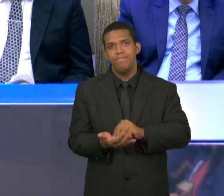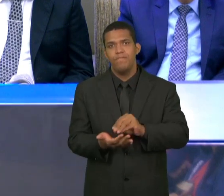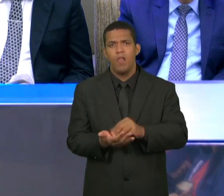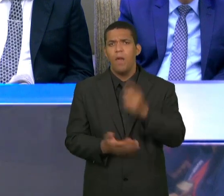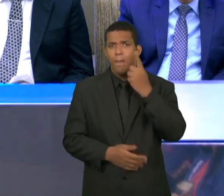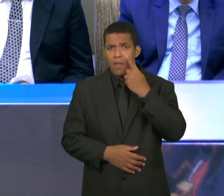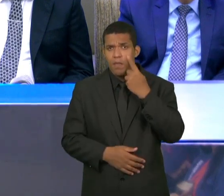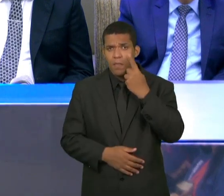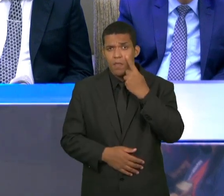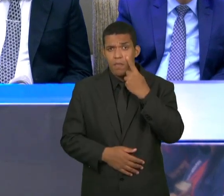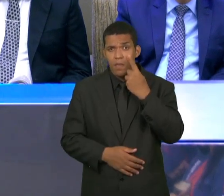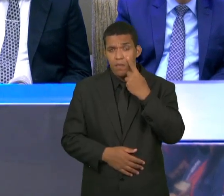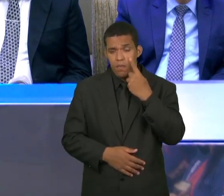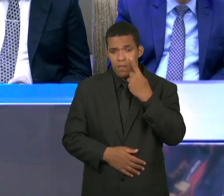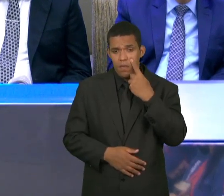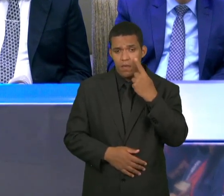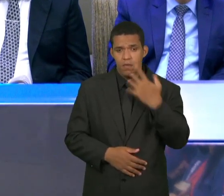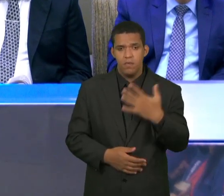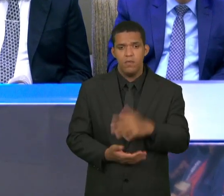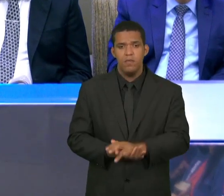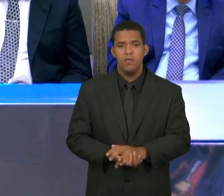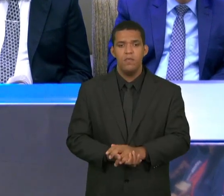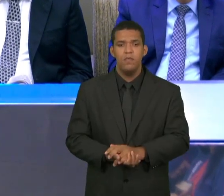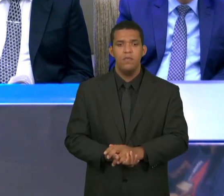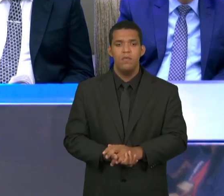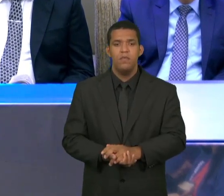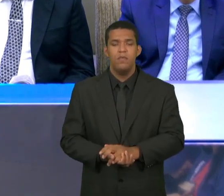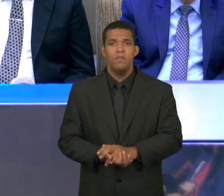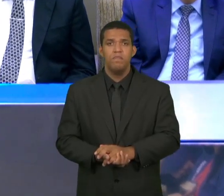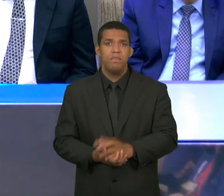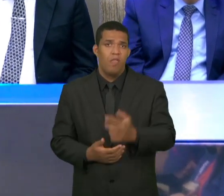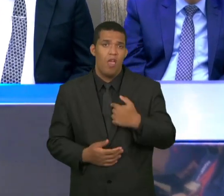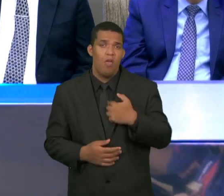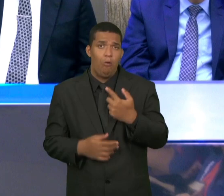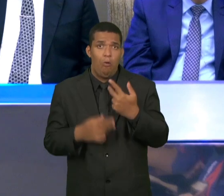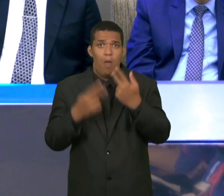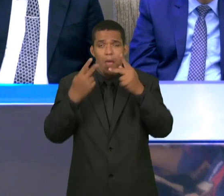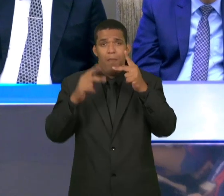Escuta. Está vindo. Não estou conseguindo pregar o que está aqui.